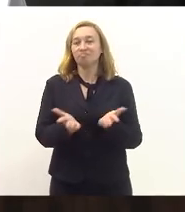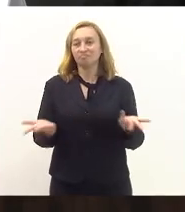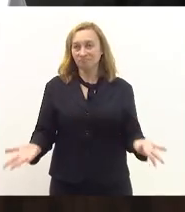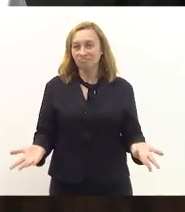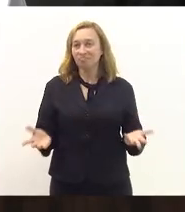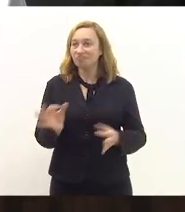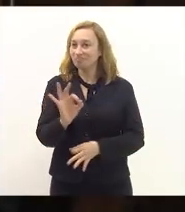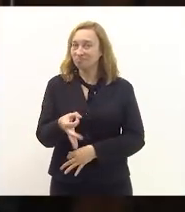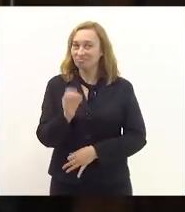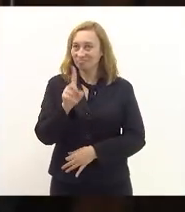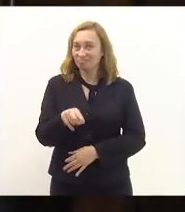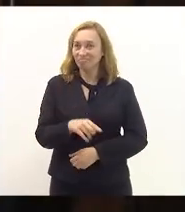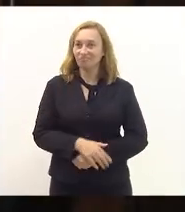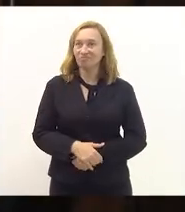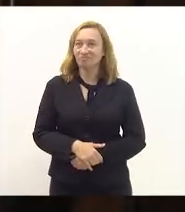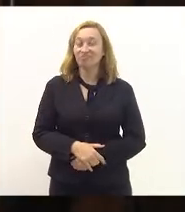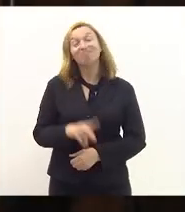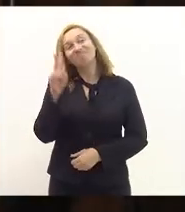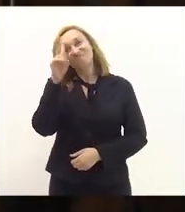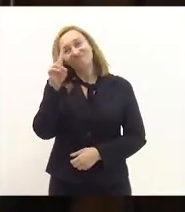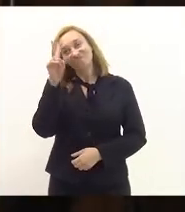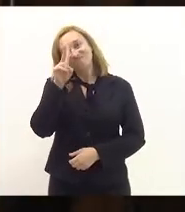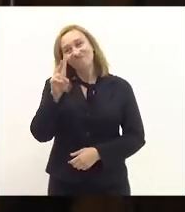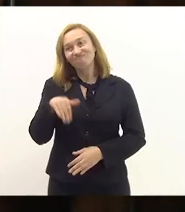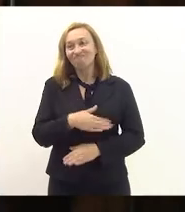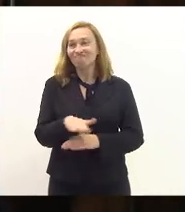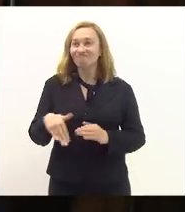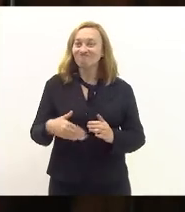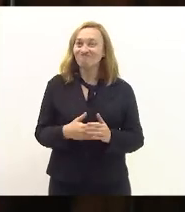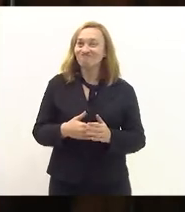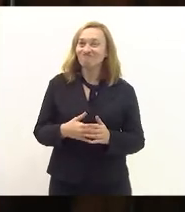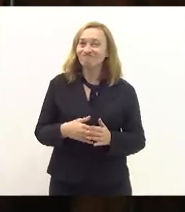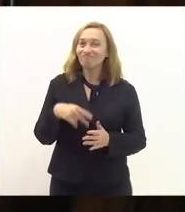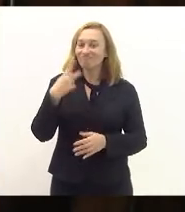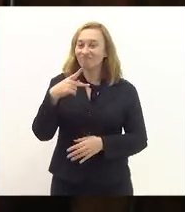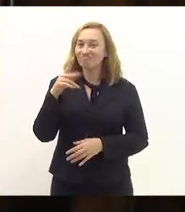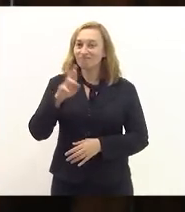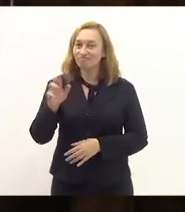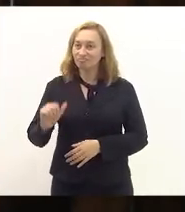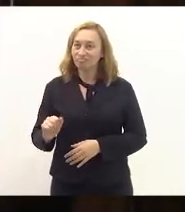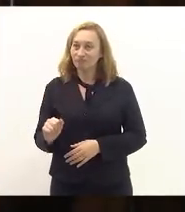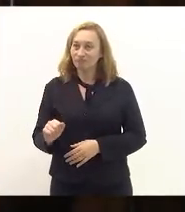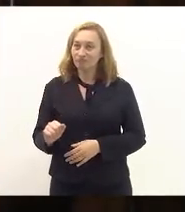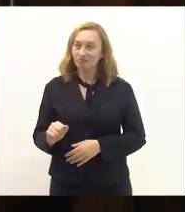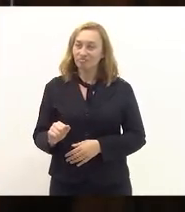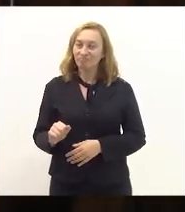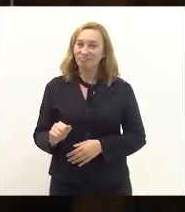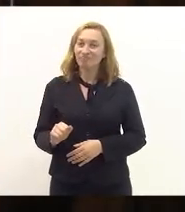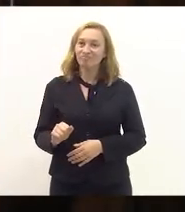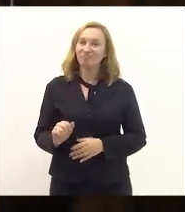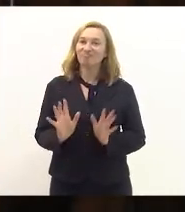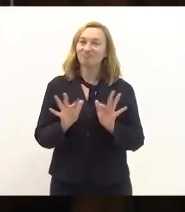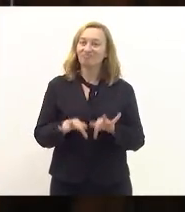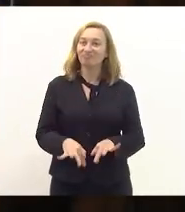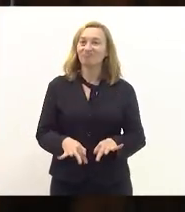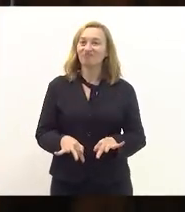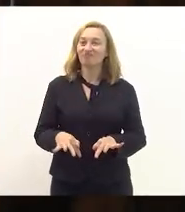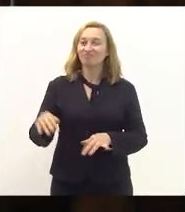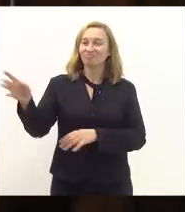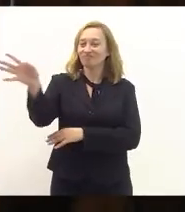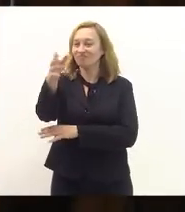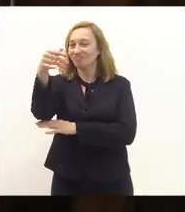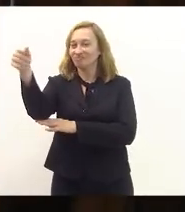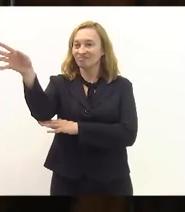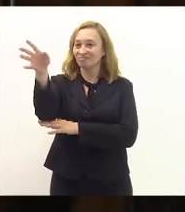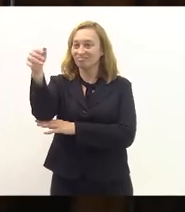Mas o fato é que eu me lembro que, em todos os pronunciamentos do Brizola, os pronunciamentos terminavam com a bandeira